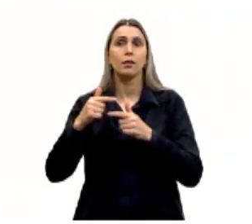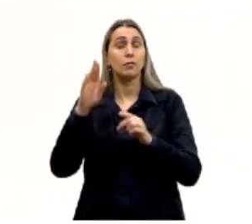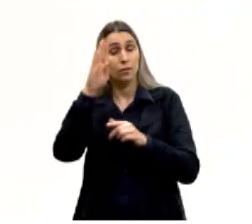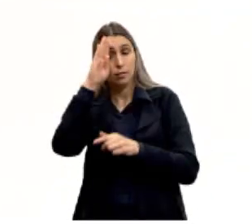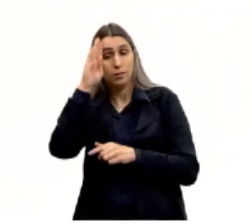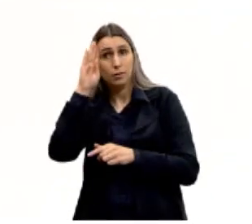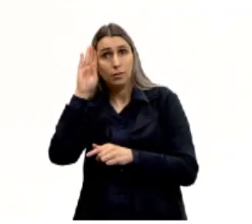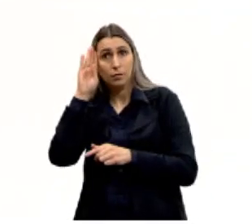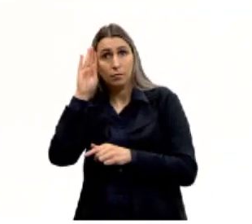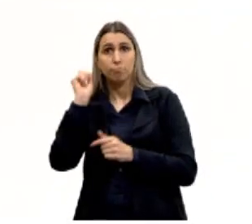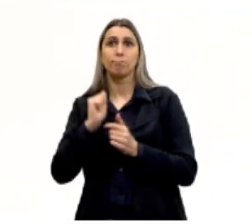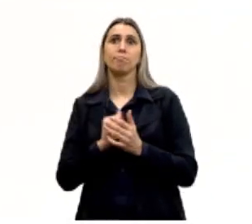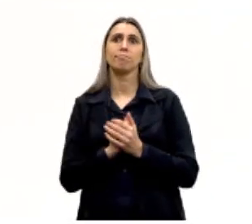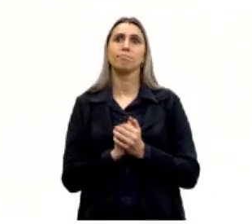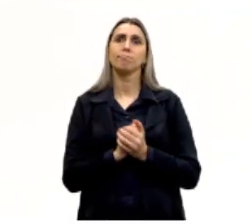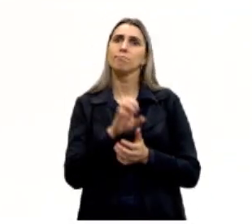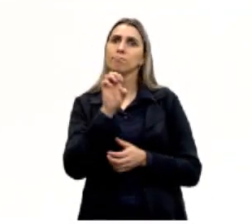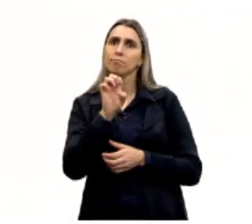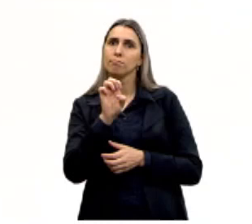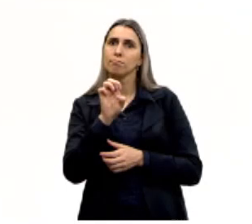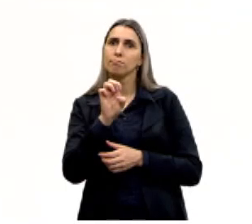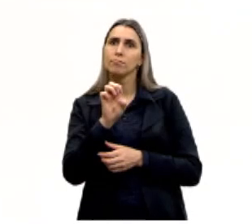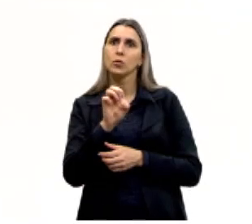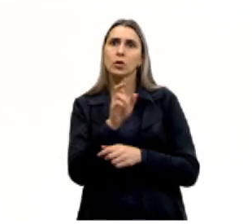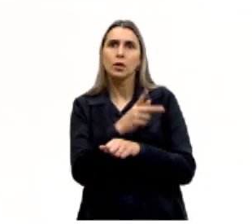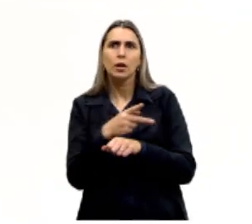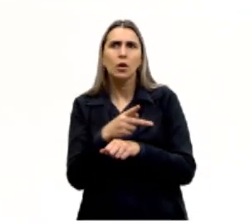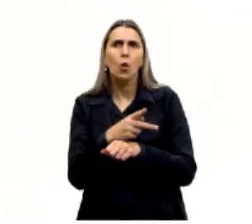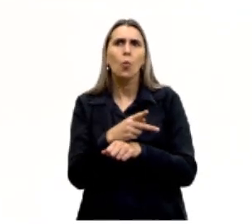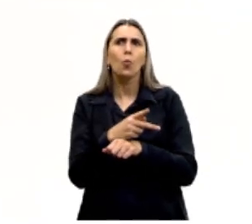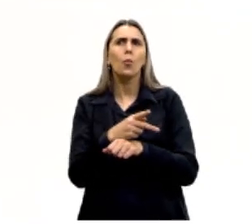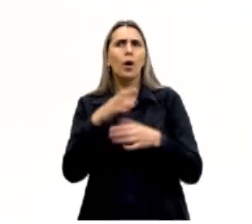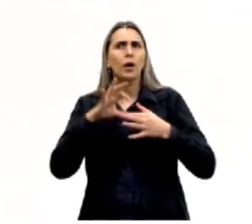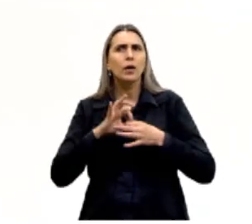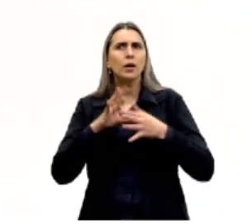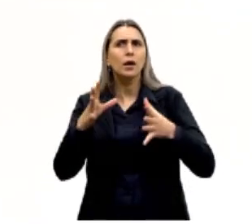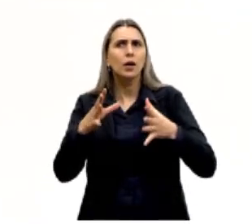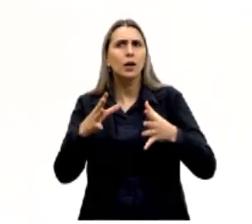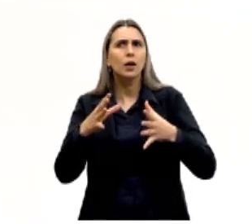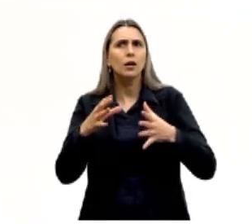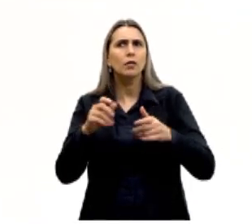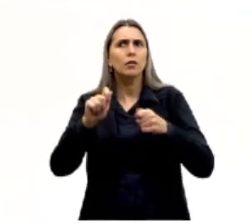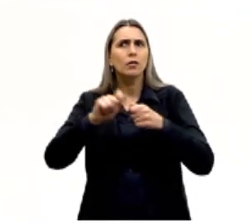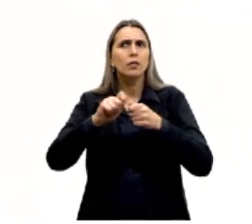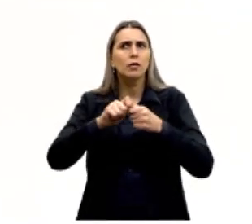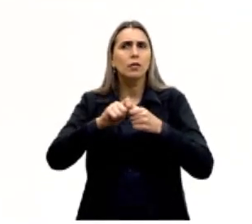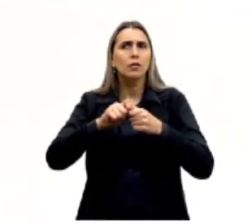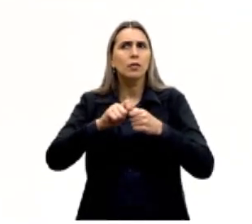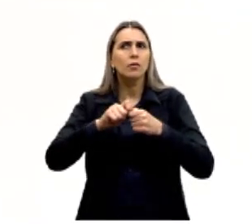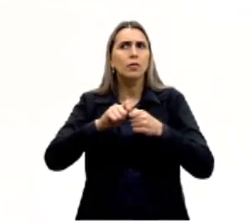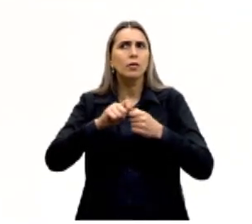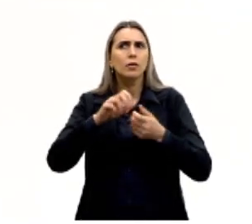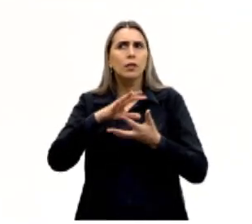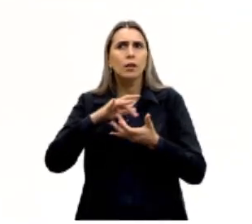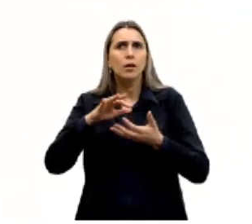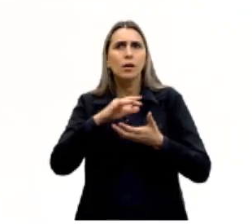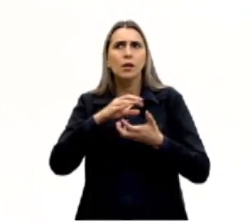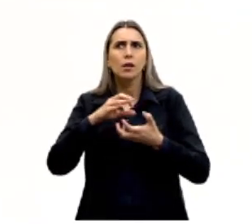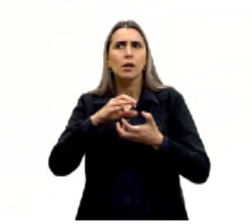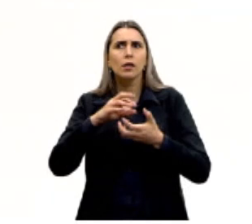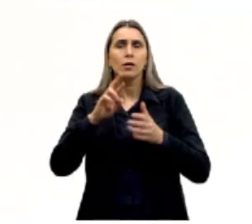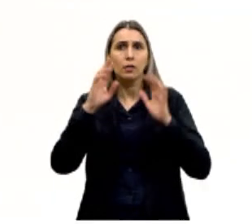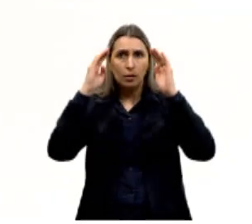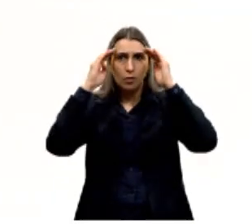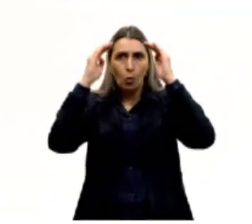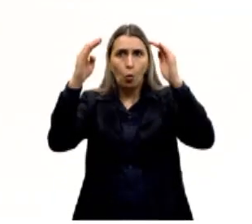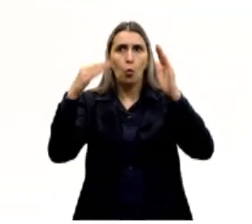acadêmica o e buscaram a liberdade na composição de suas figuras